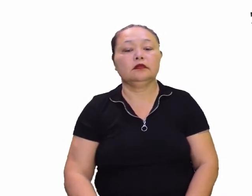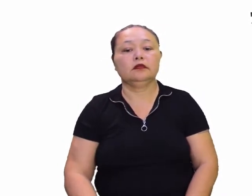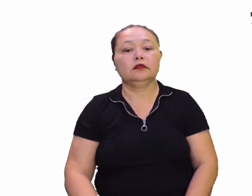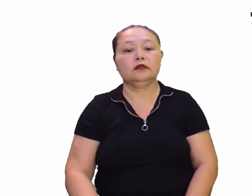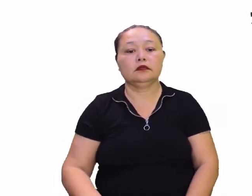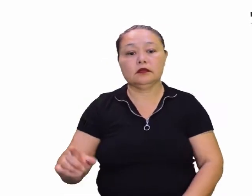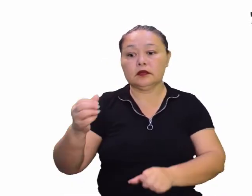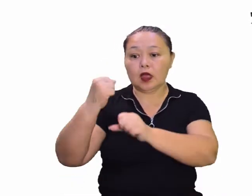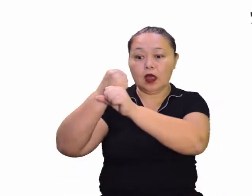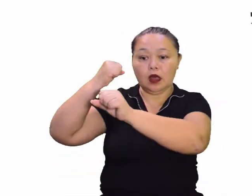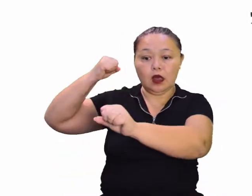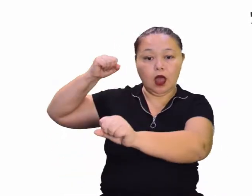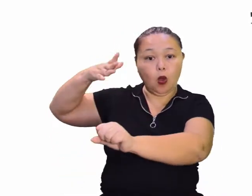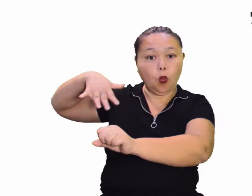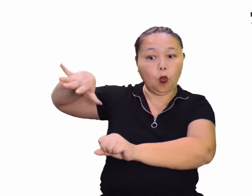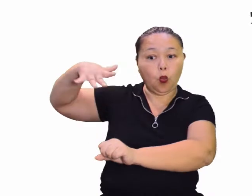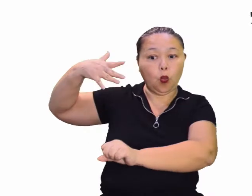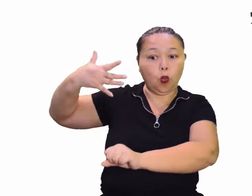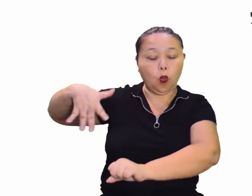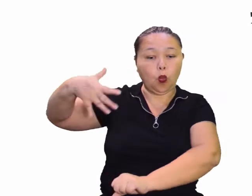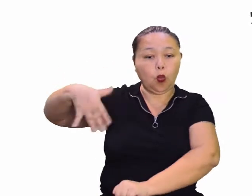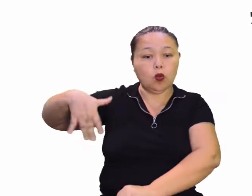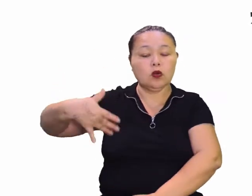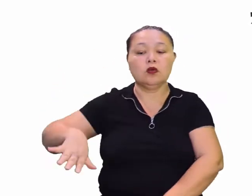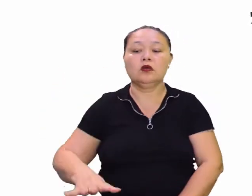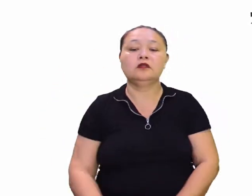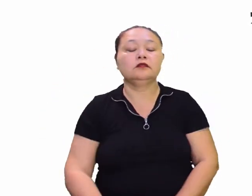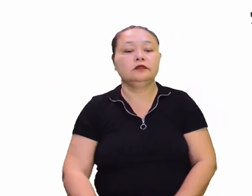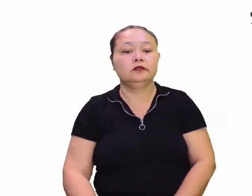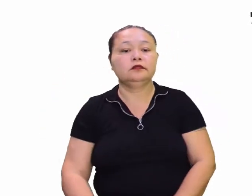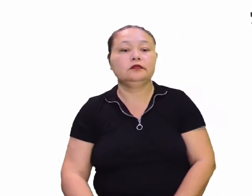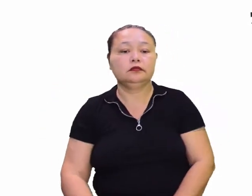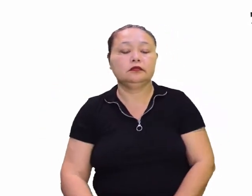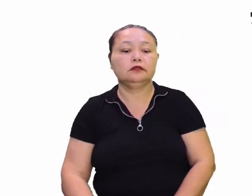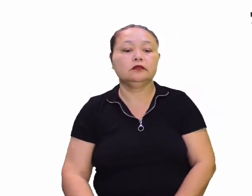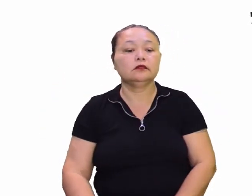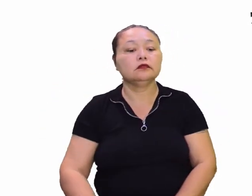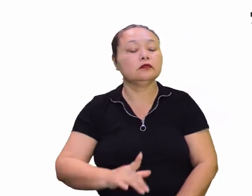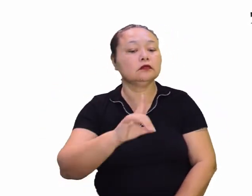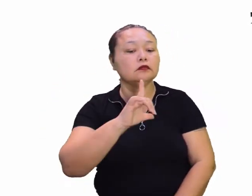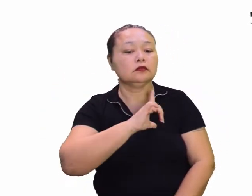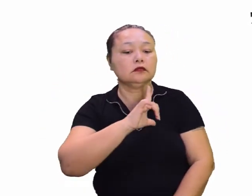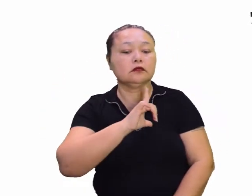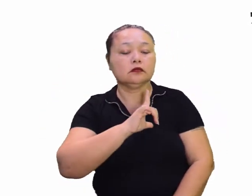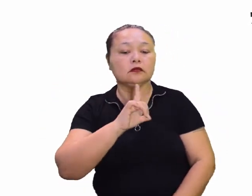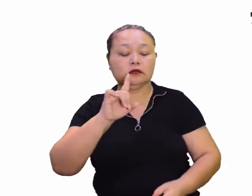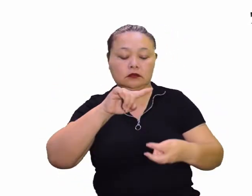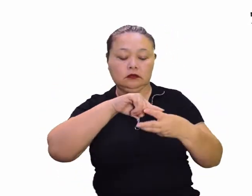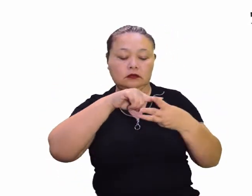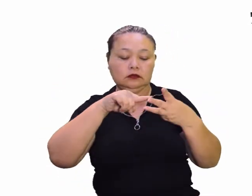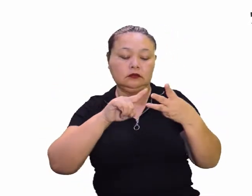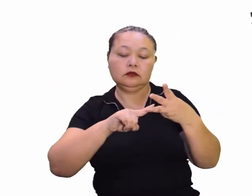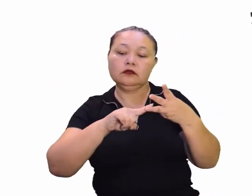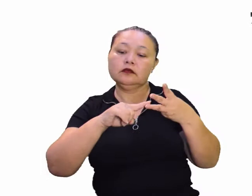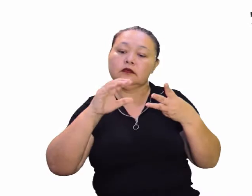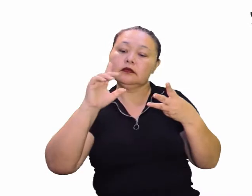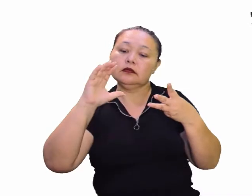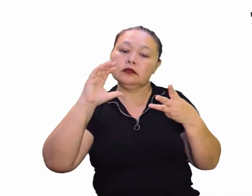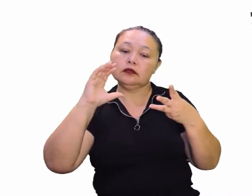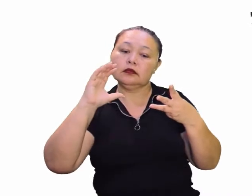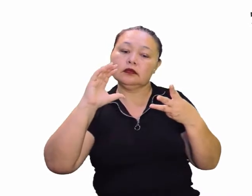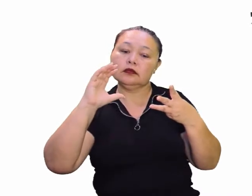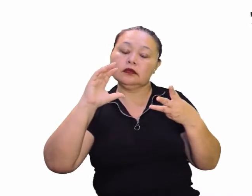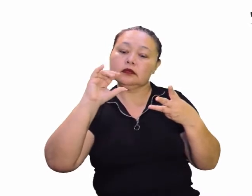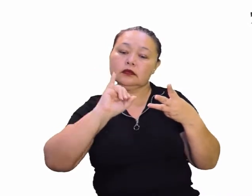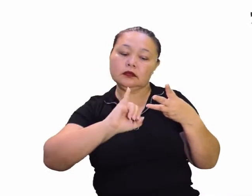Olha só o tamanho disso. Grande pra caramba. E aí nós temos a terceira letra,